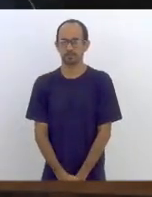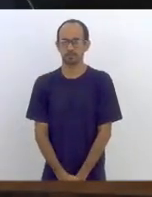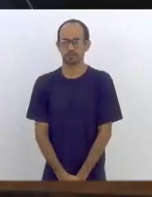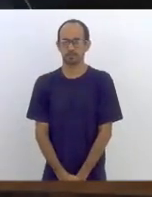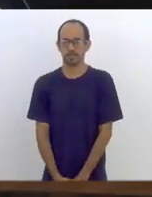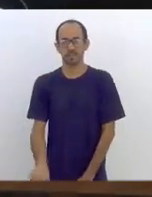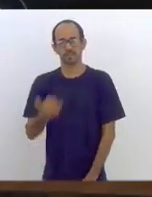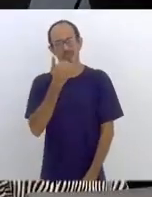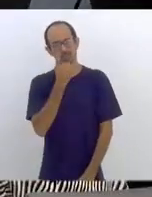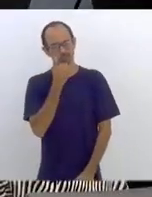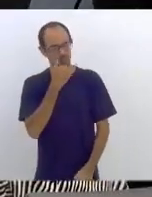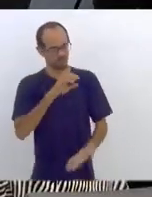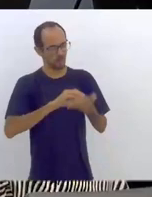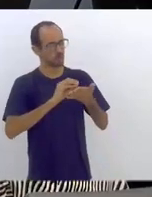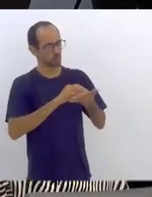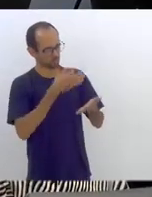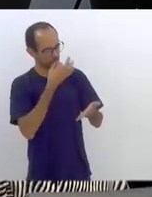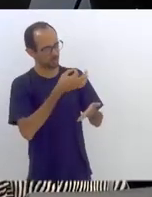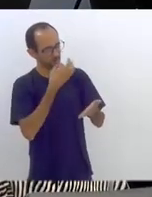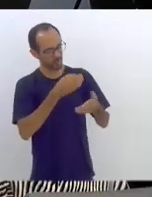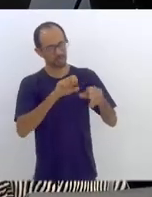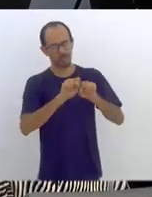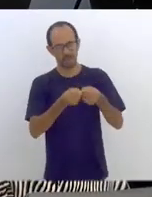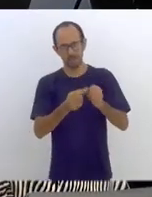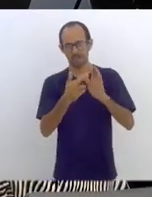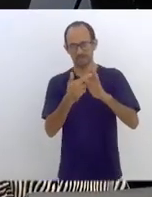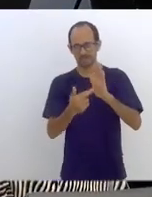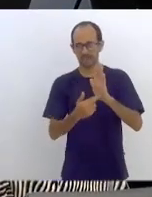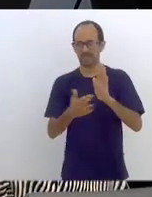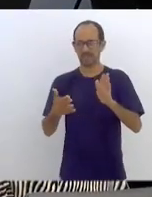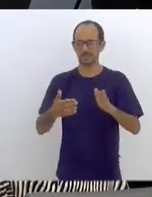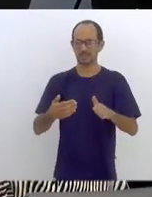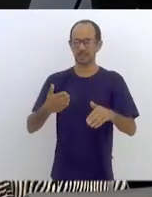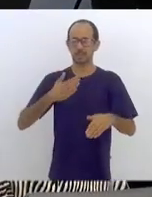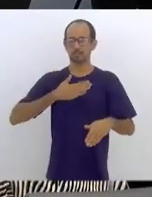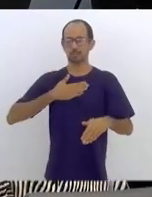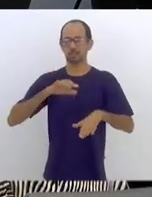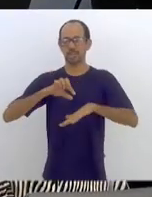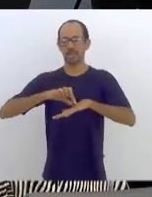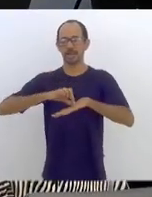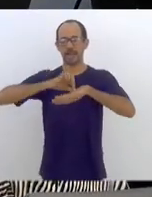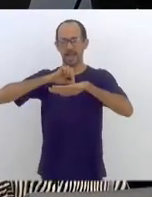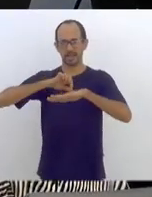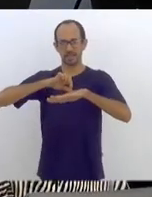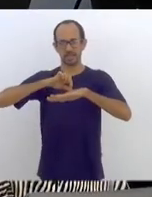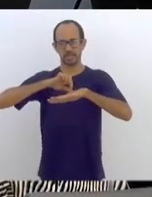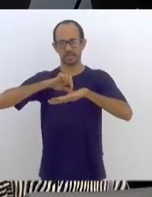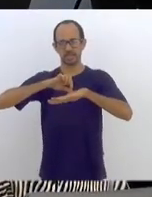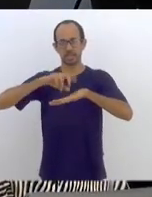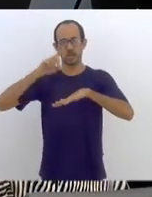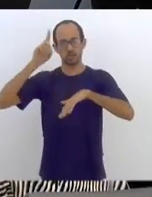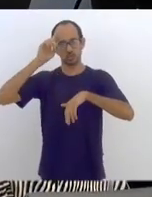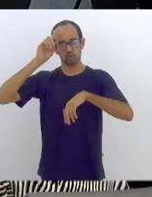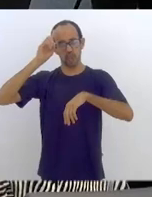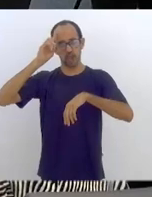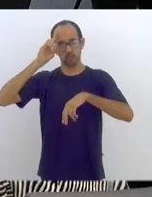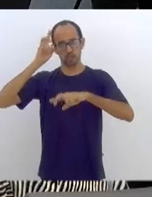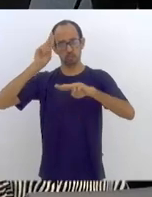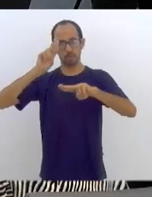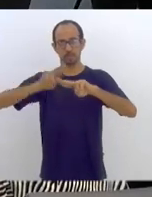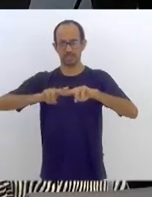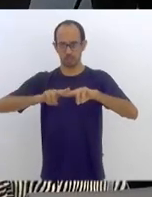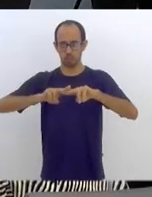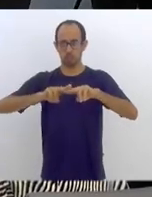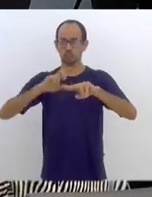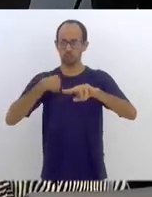Bom, tem que falar no microfone aqui, eu quebrando o protocolo. Minha carne, diário de uma prisão. A gente